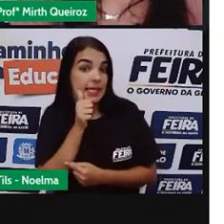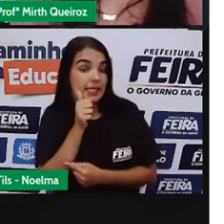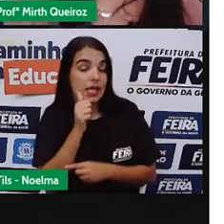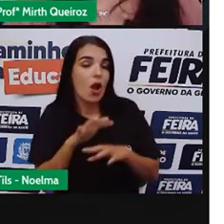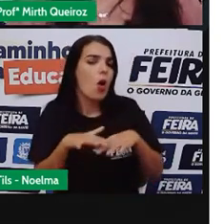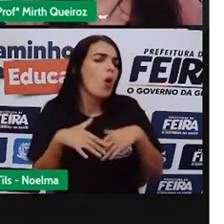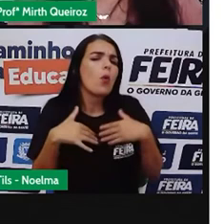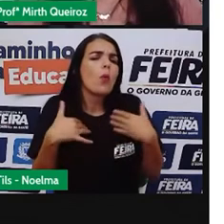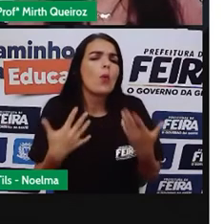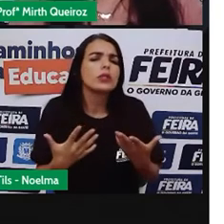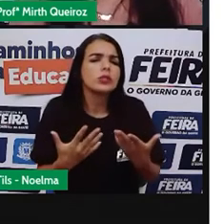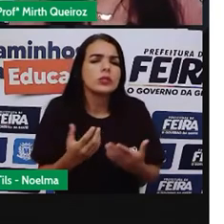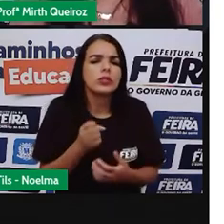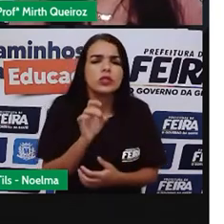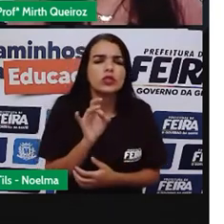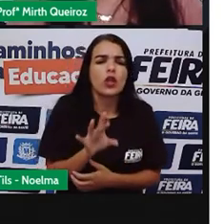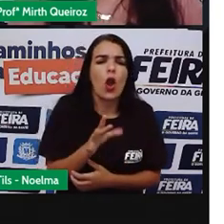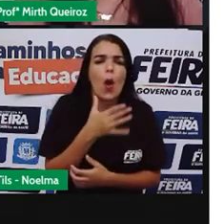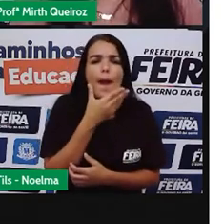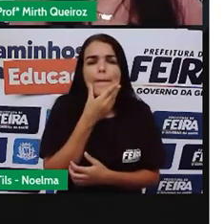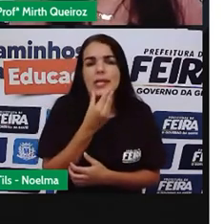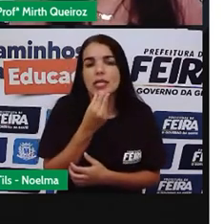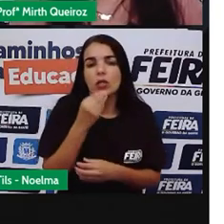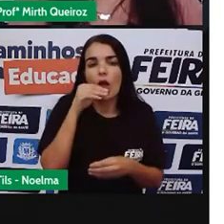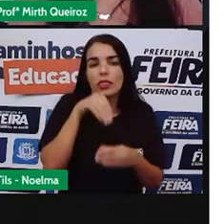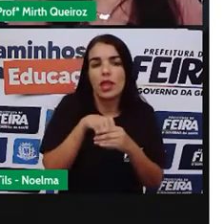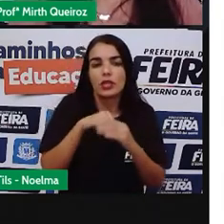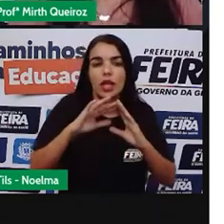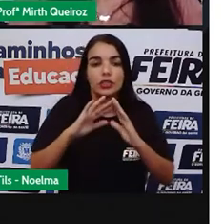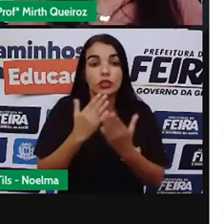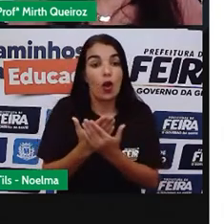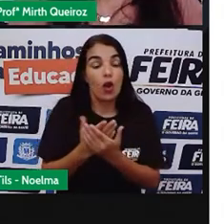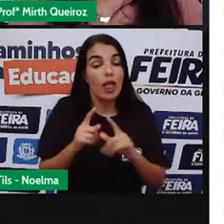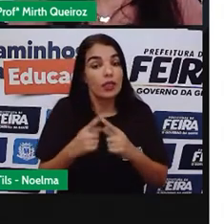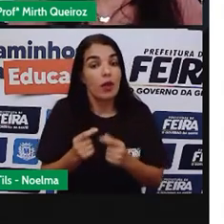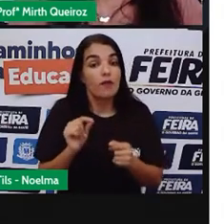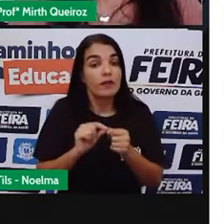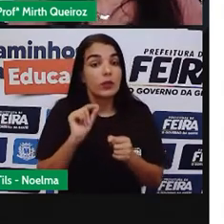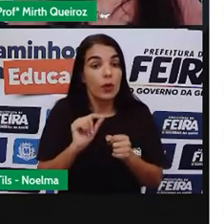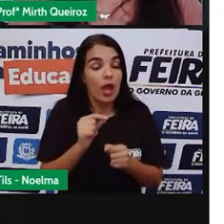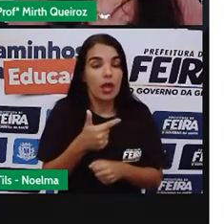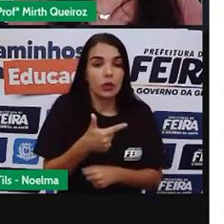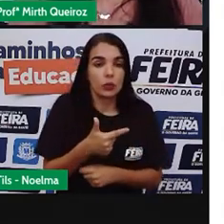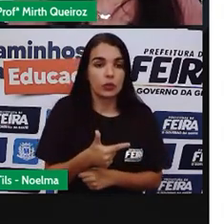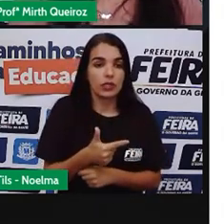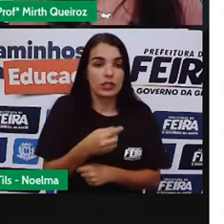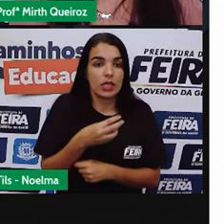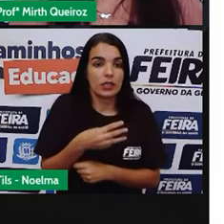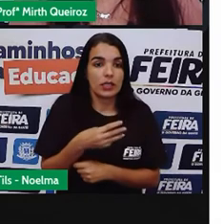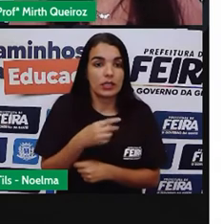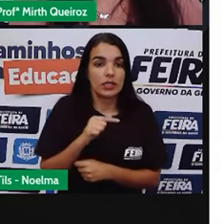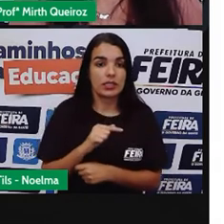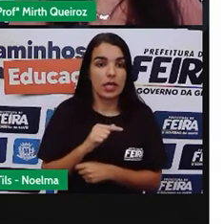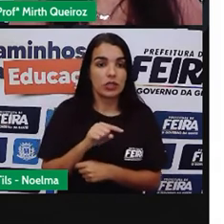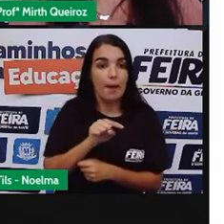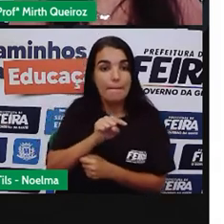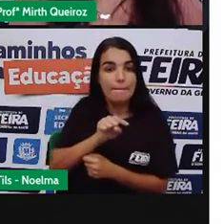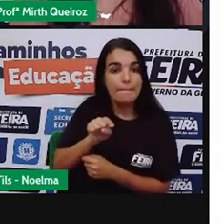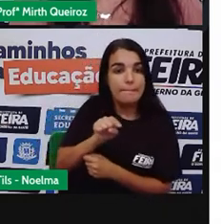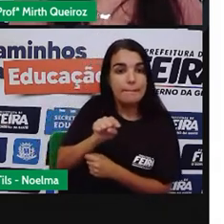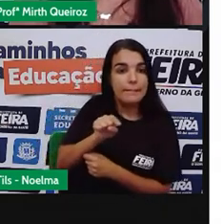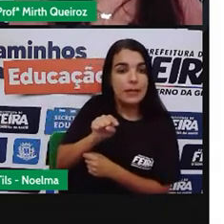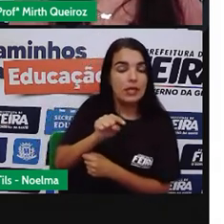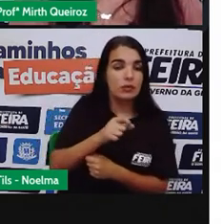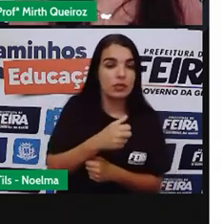meninas, quantos são meninos? Quantos meninos estudam nessa escola? Nós vamos pegar 237 menos 127,